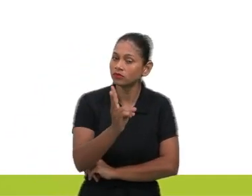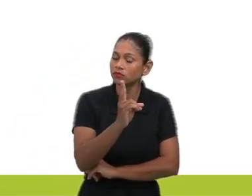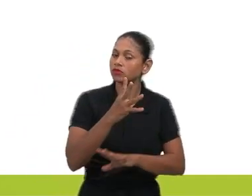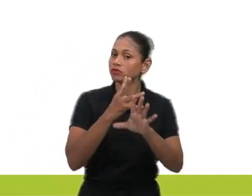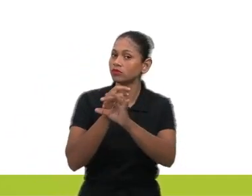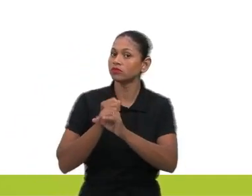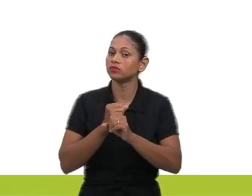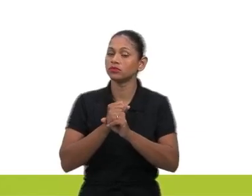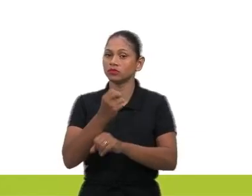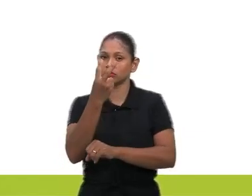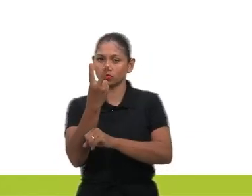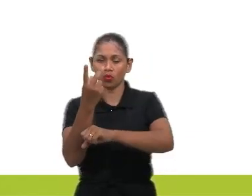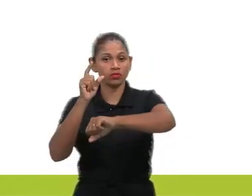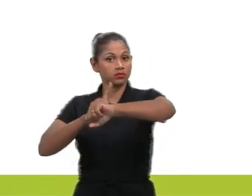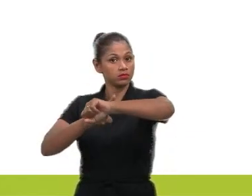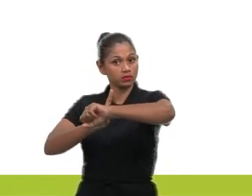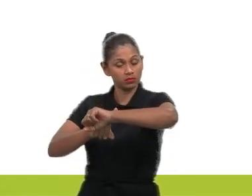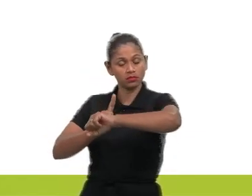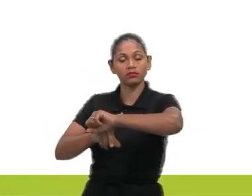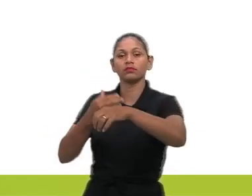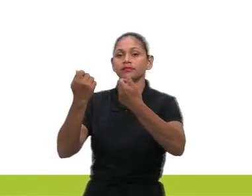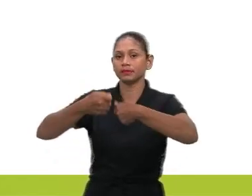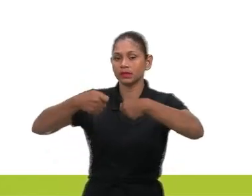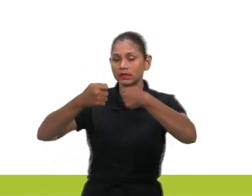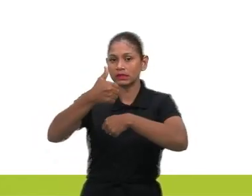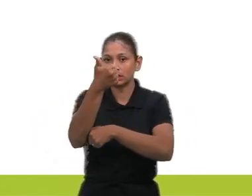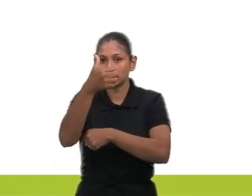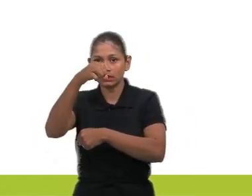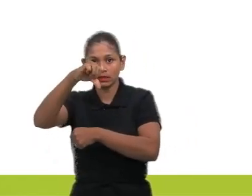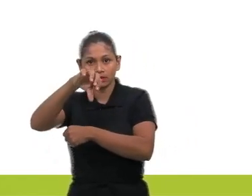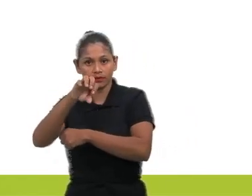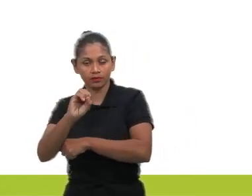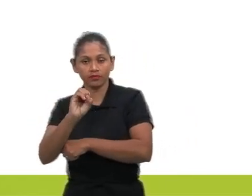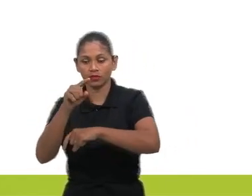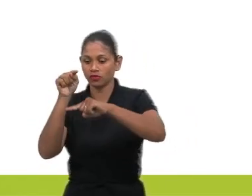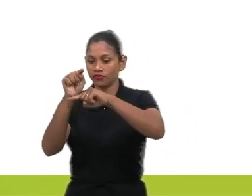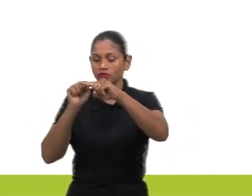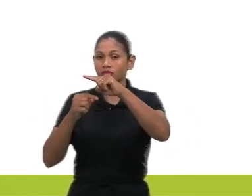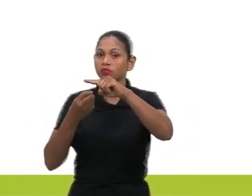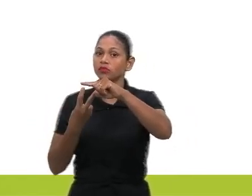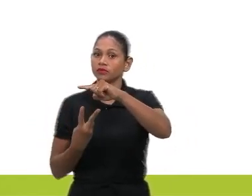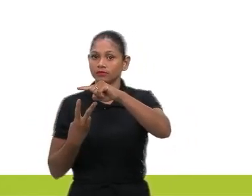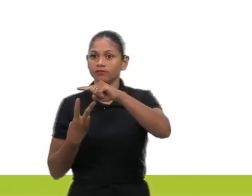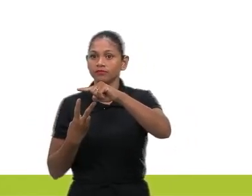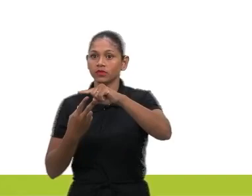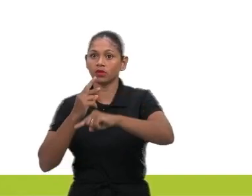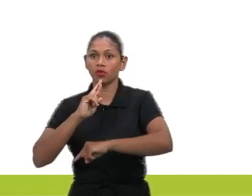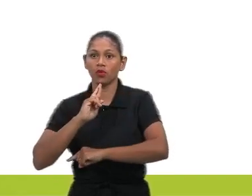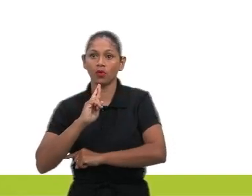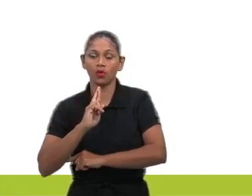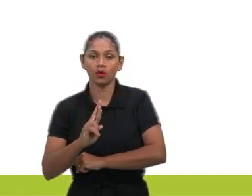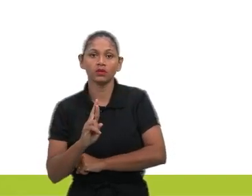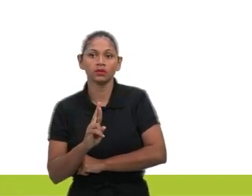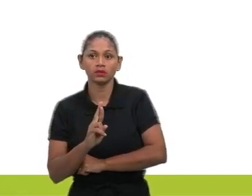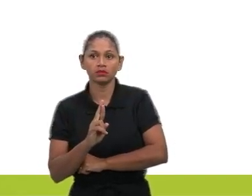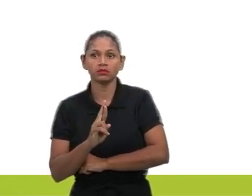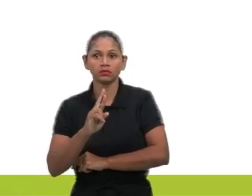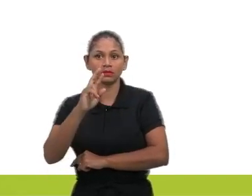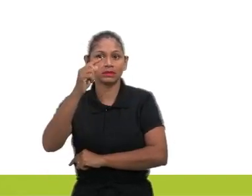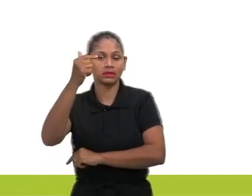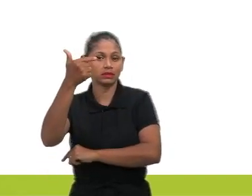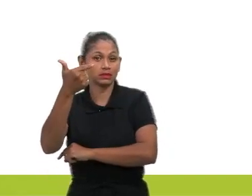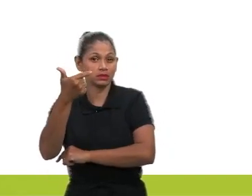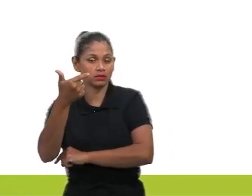jogo. Se são 2 turnos, você vai pegar 190 e multiplicar por 2. Então, vamos ter um total de 380